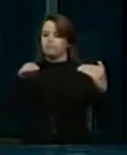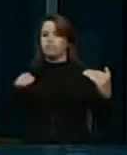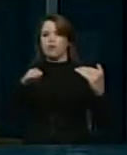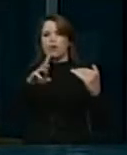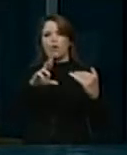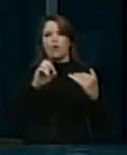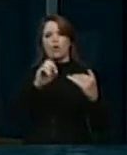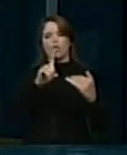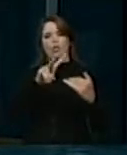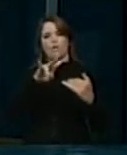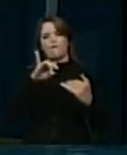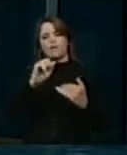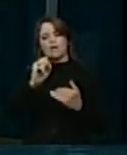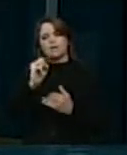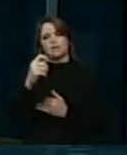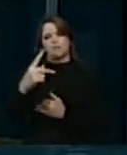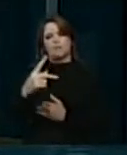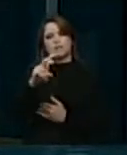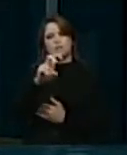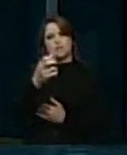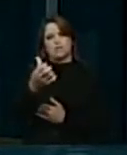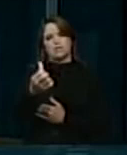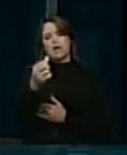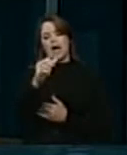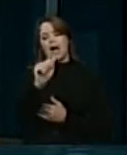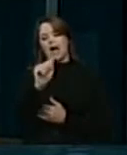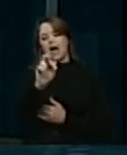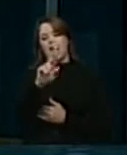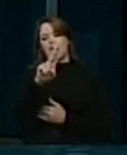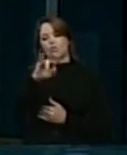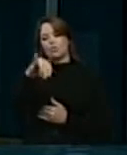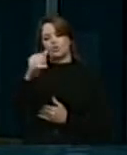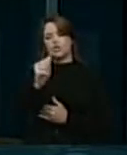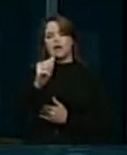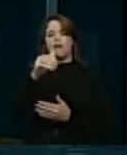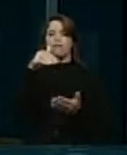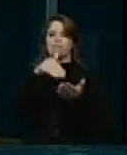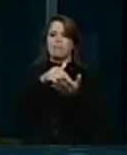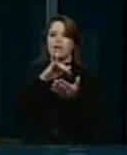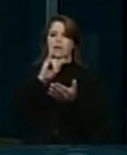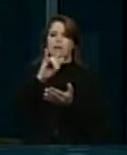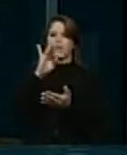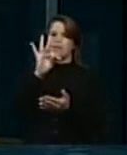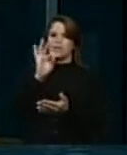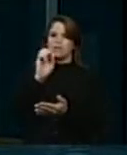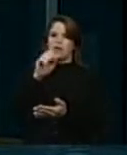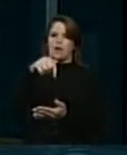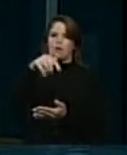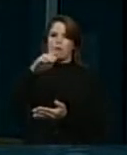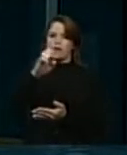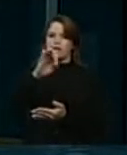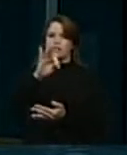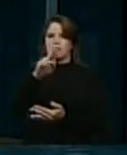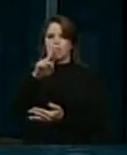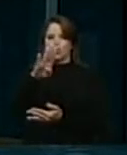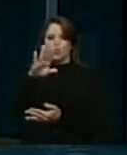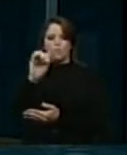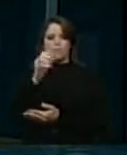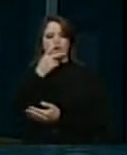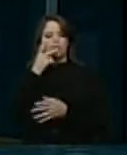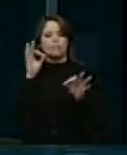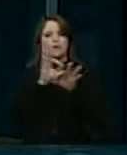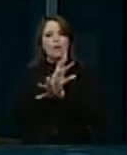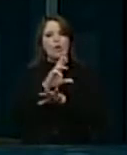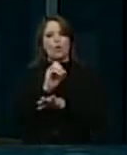rodovia SP-56 no trecho Arujá-Itacoaxetuba, construção do Rodoanel trecho norte, término